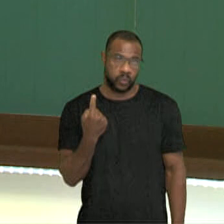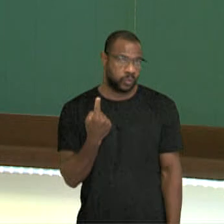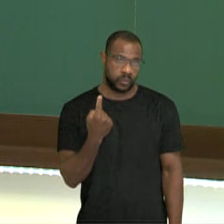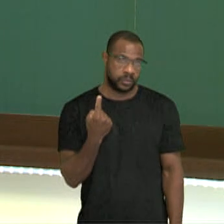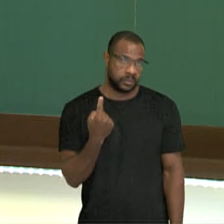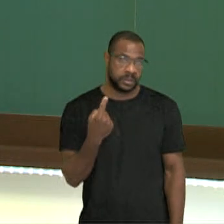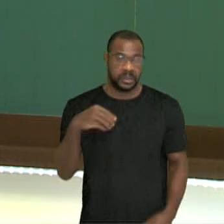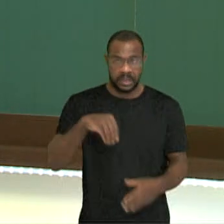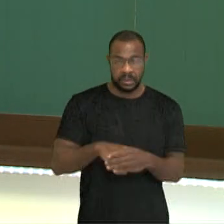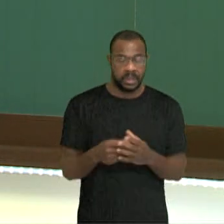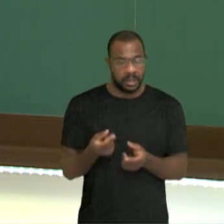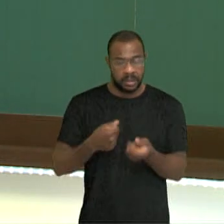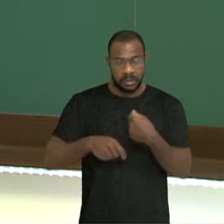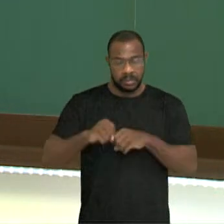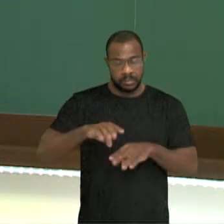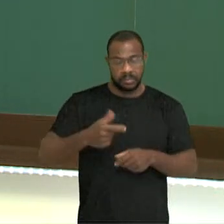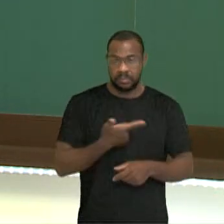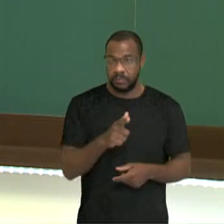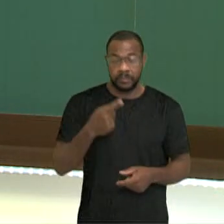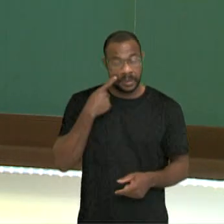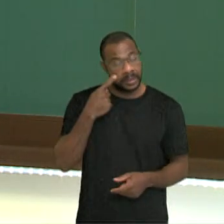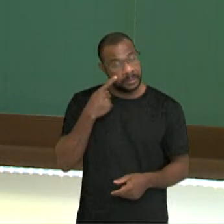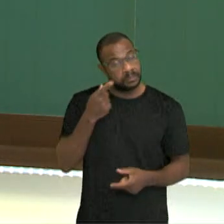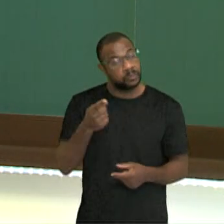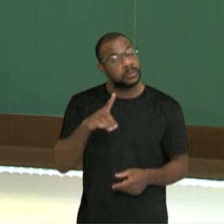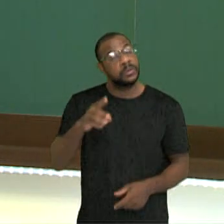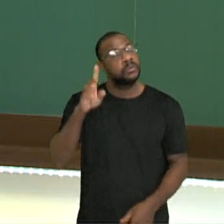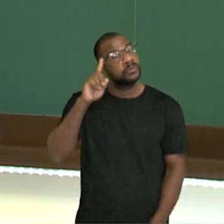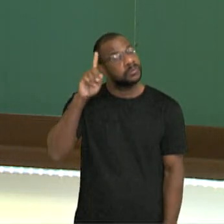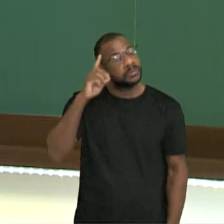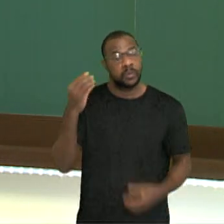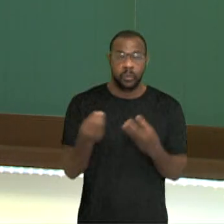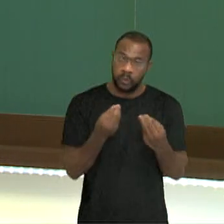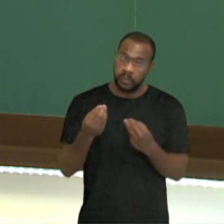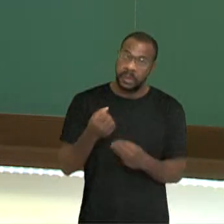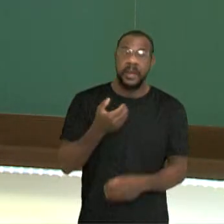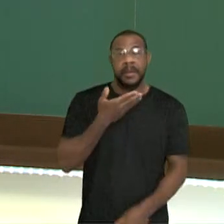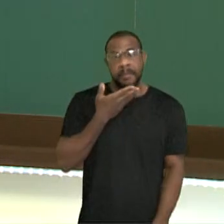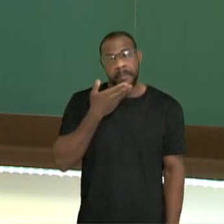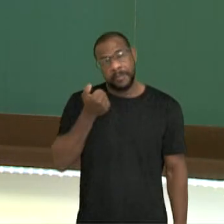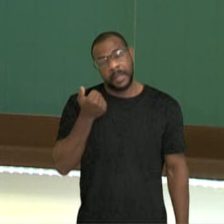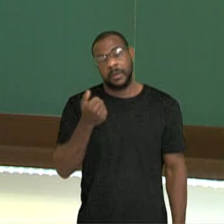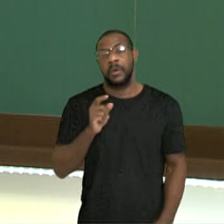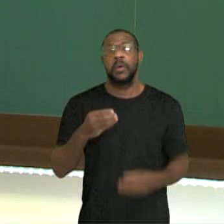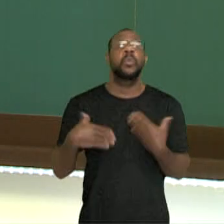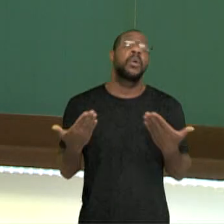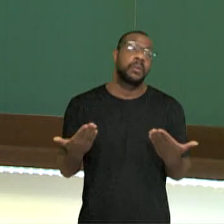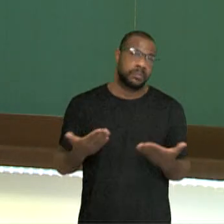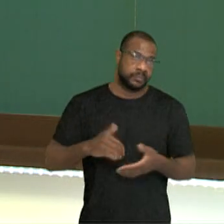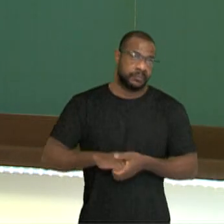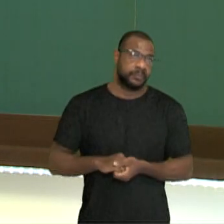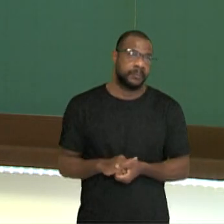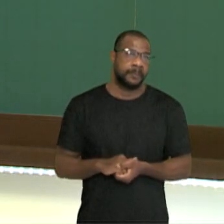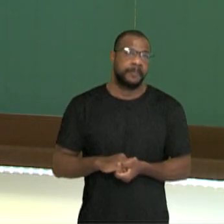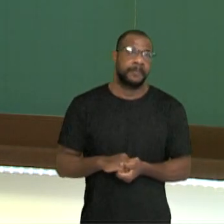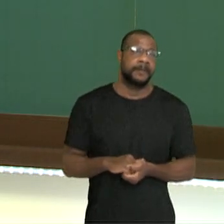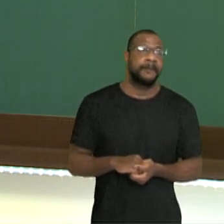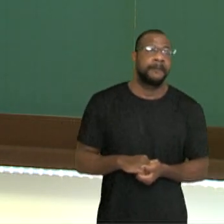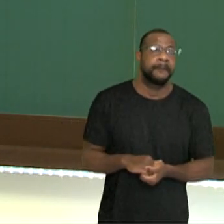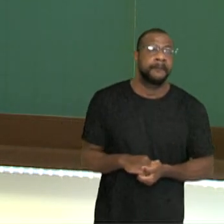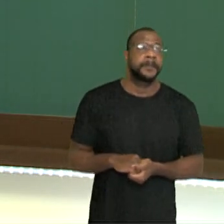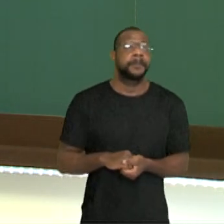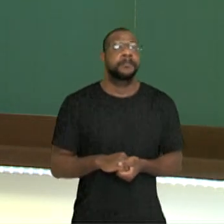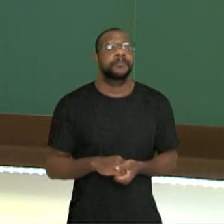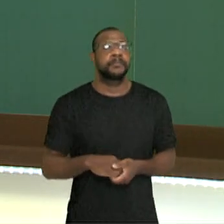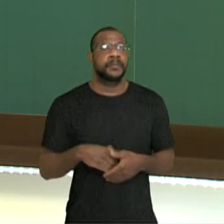educação financeira. Você tem que analisar o seu dia a dia para ver o que é mais interessante. Tranquilo? Então tá, vamos